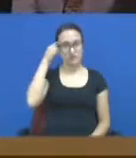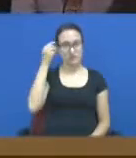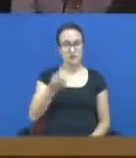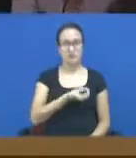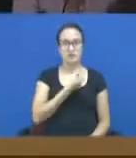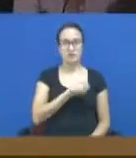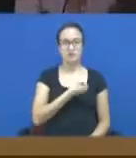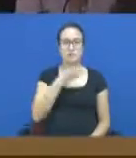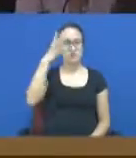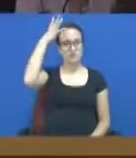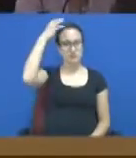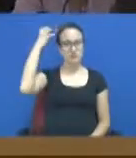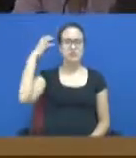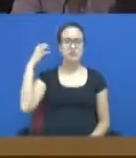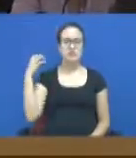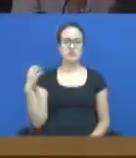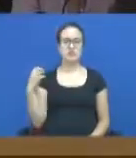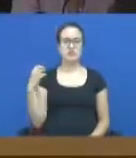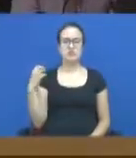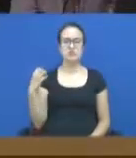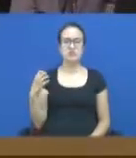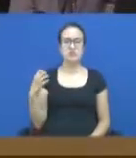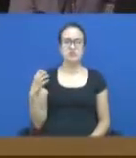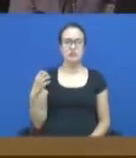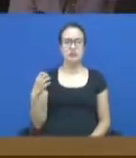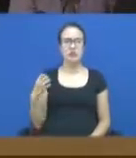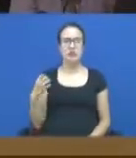Presente. Lubogo.